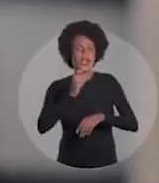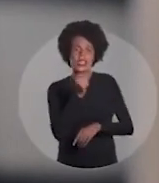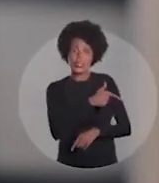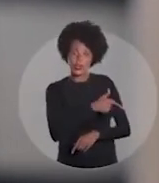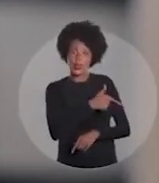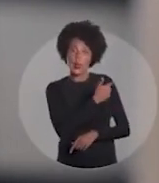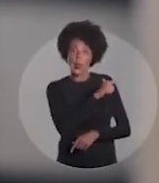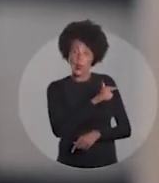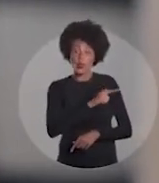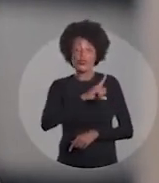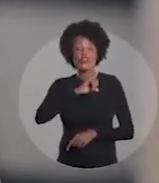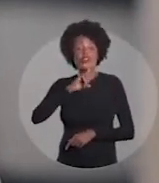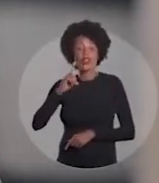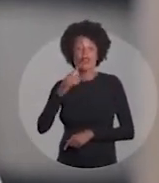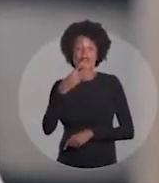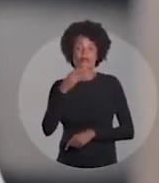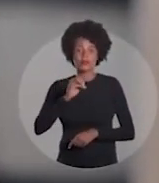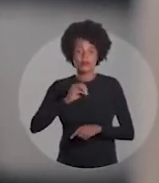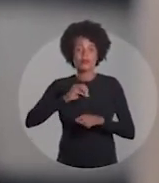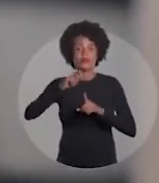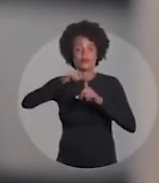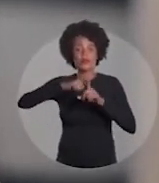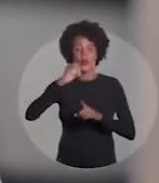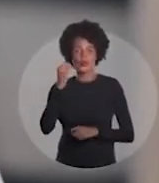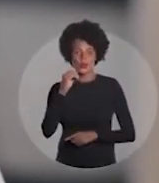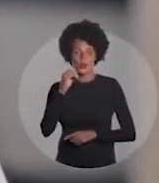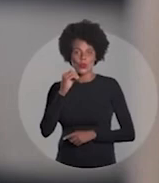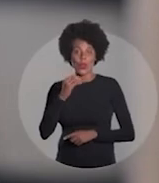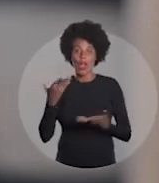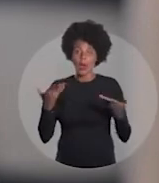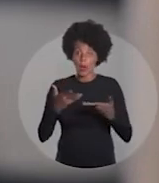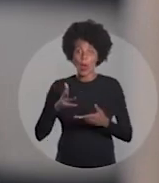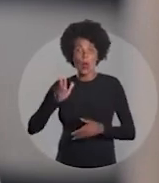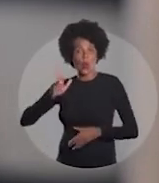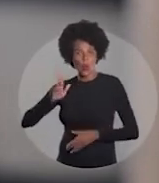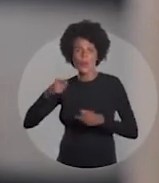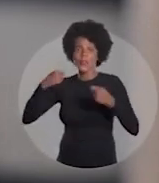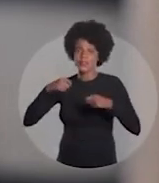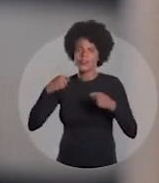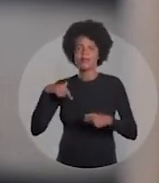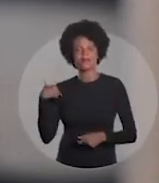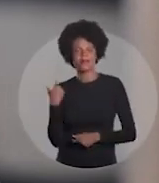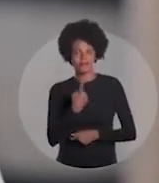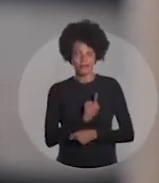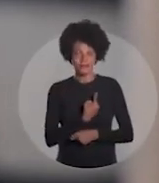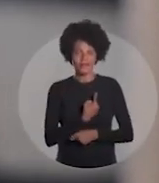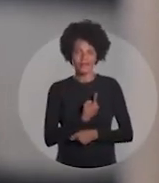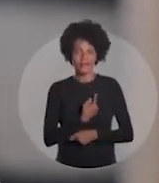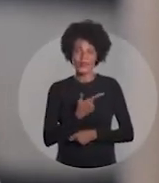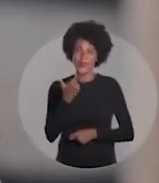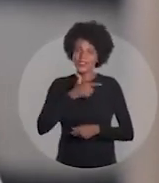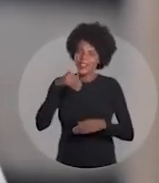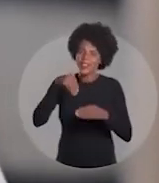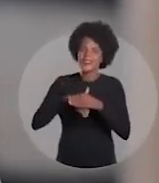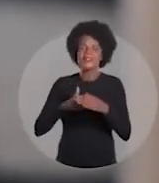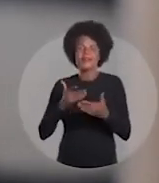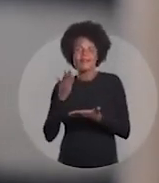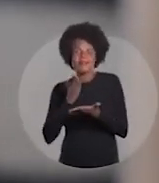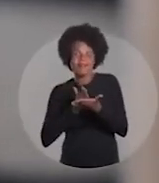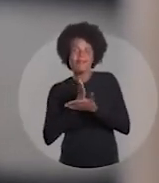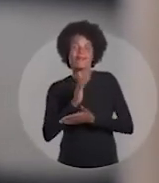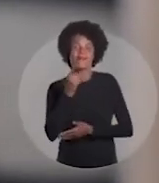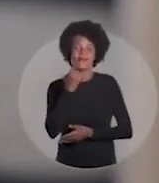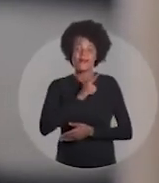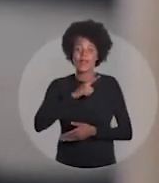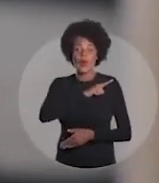dia 30 de outubro. Mais do que nunca, Lula precisa da gente para se eleger, para